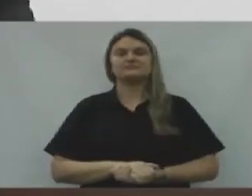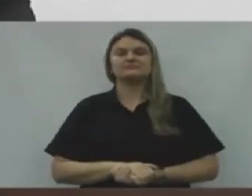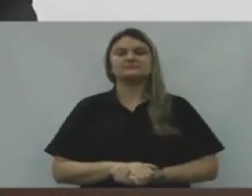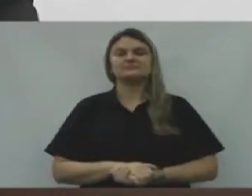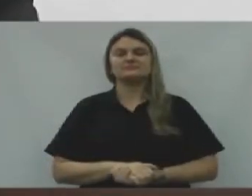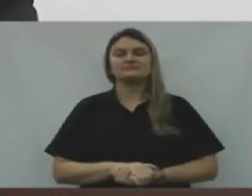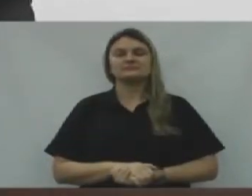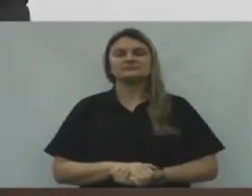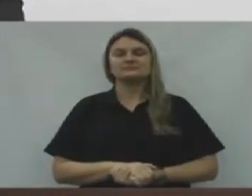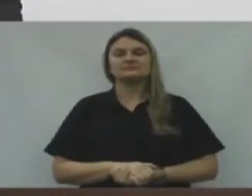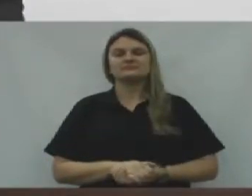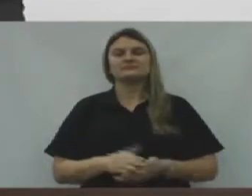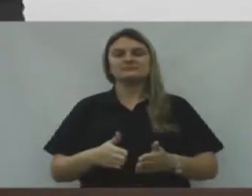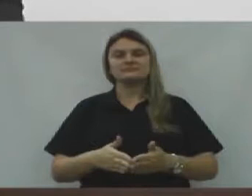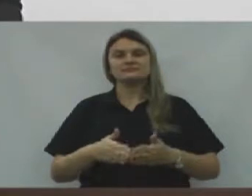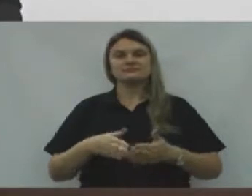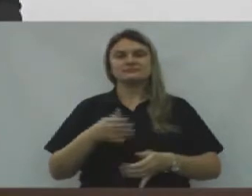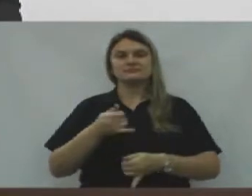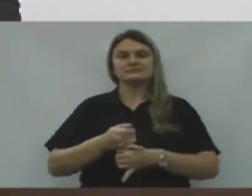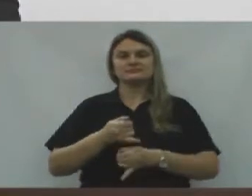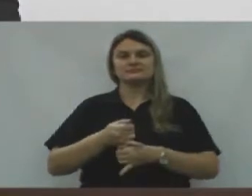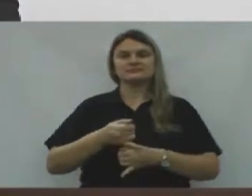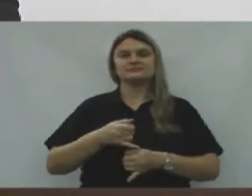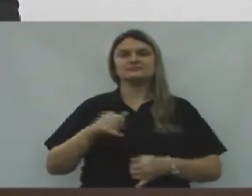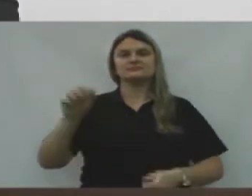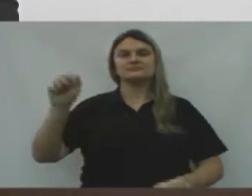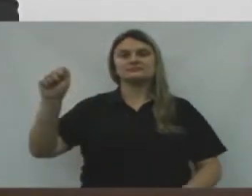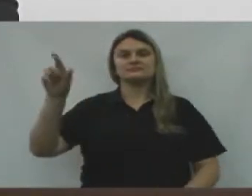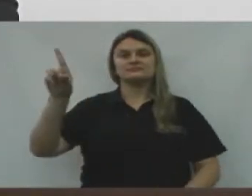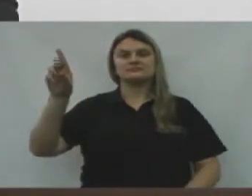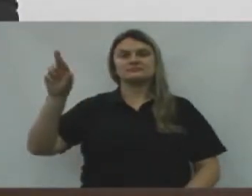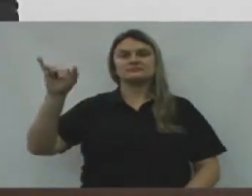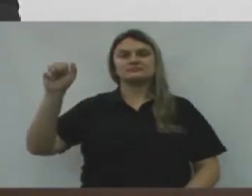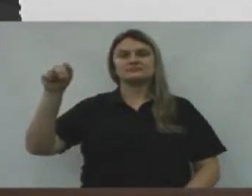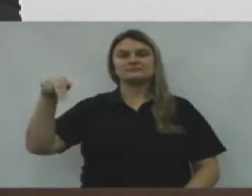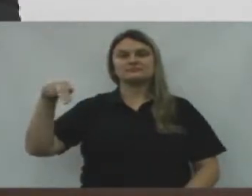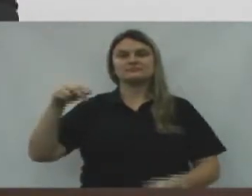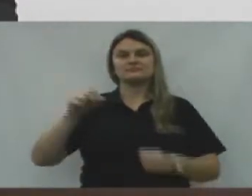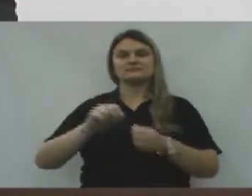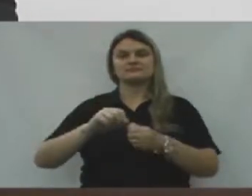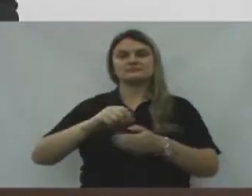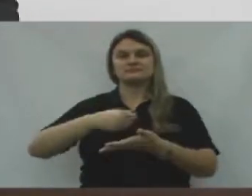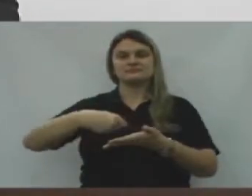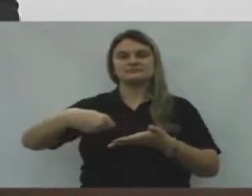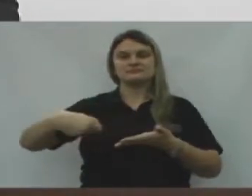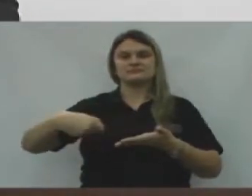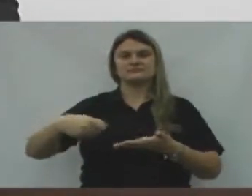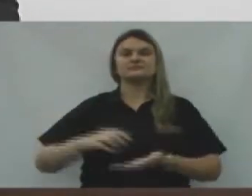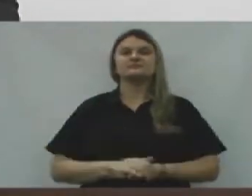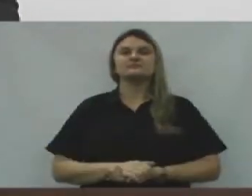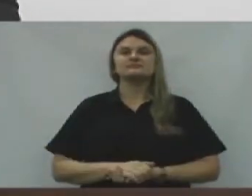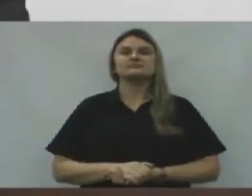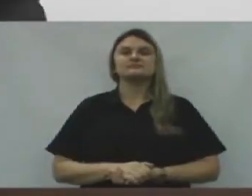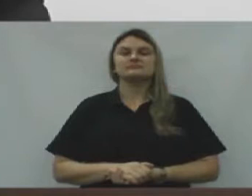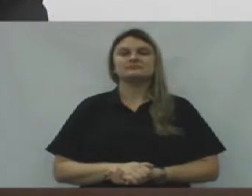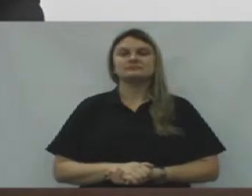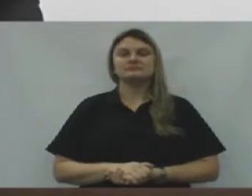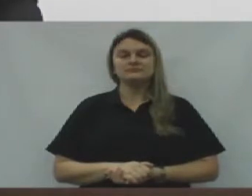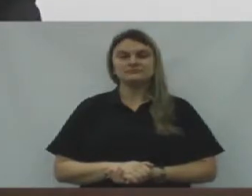aprovada. Solicito ao diretor-geral, Adriano Diego da Silva, Para que aponhe as assinaturas.